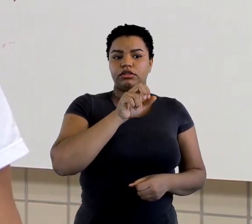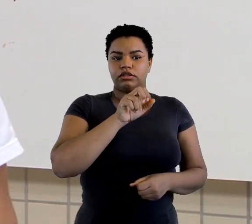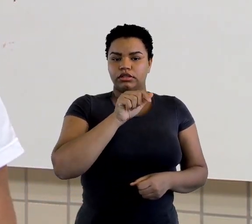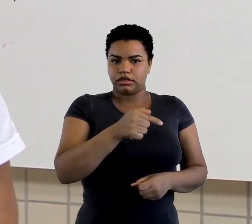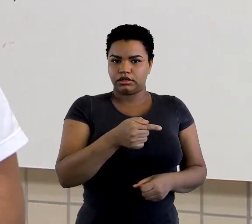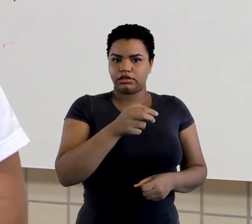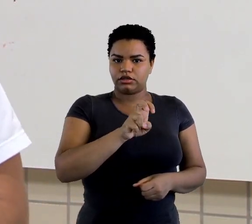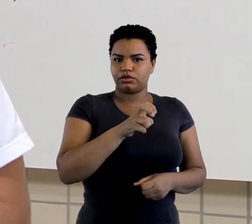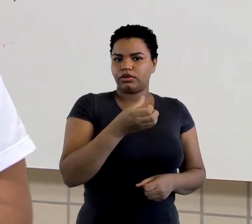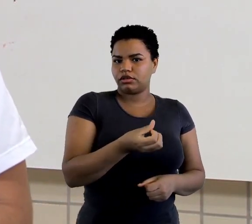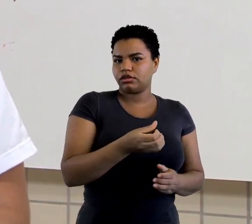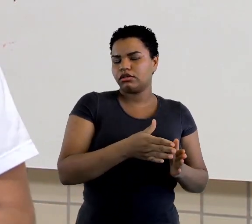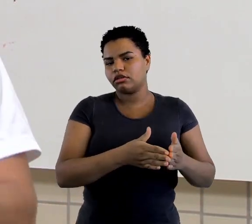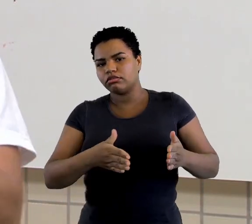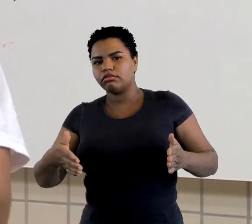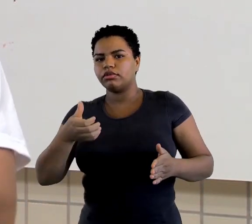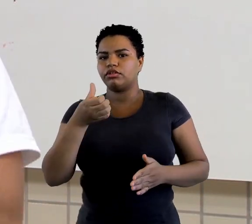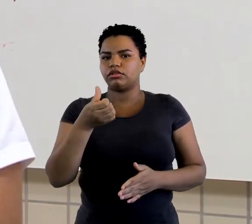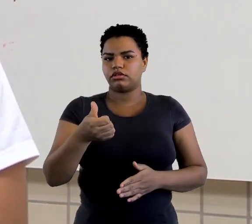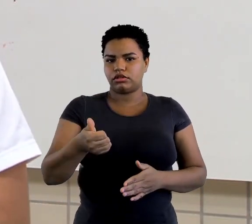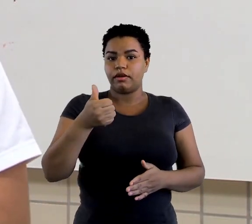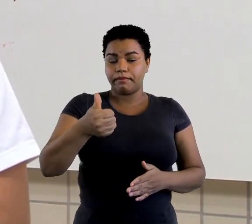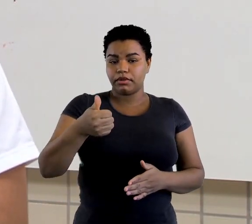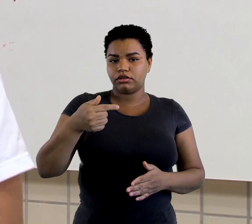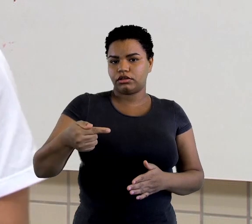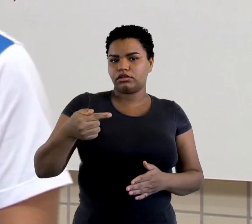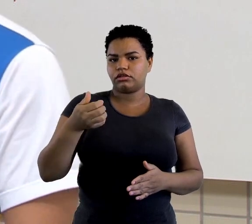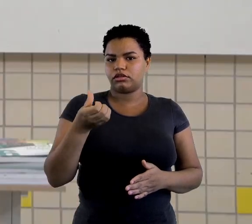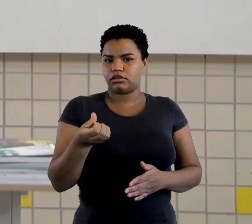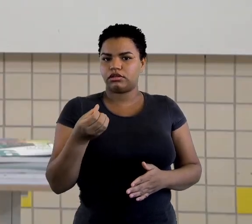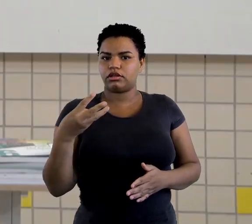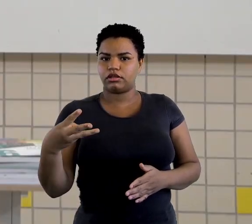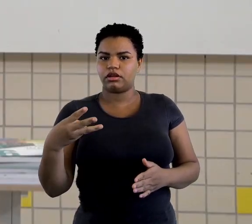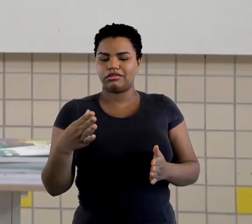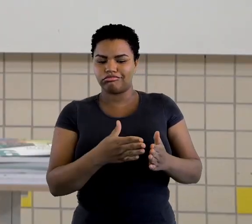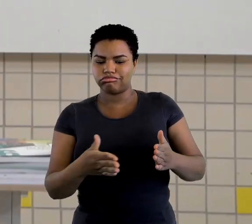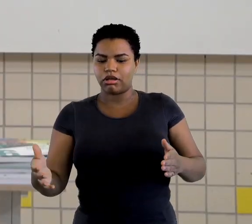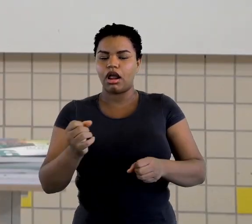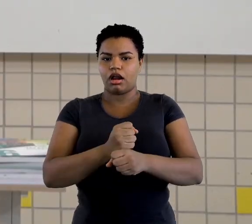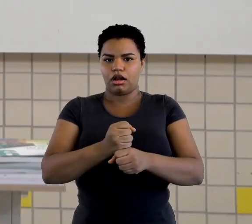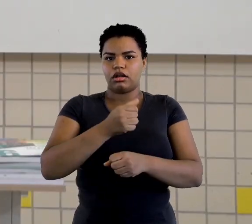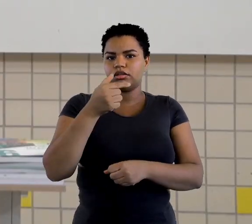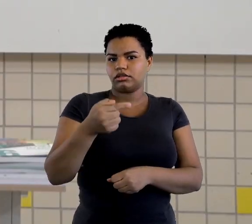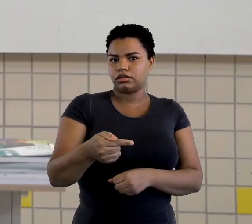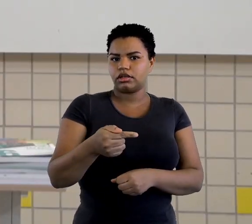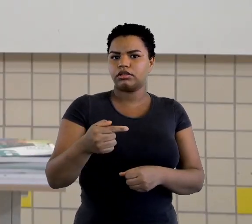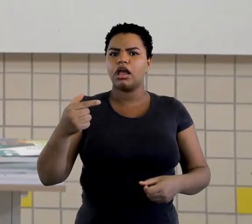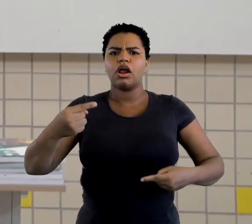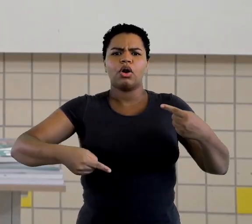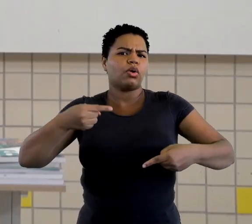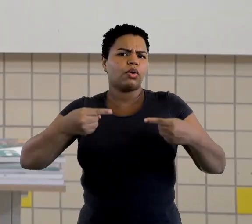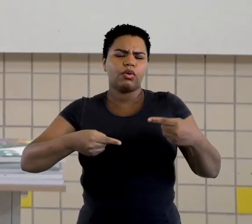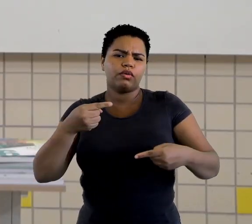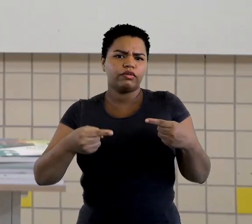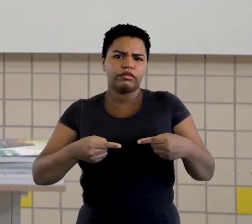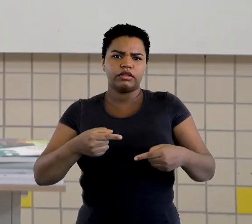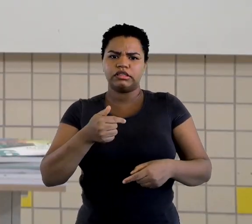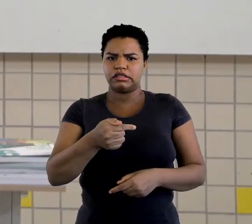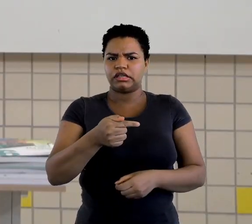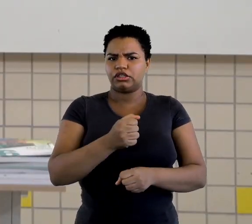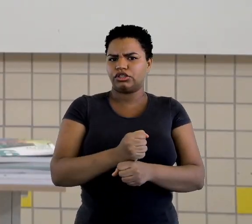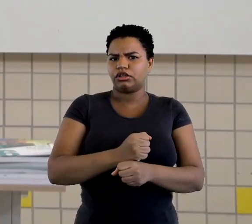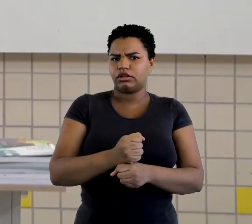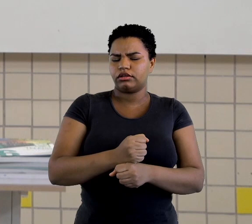até 1763. Ela durou 7 anos. Mas o que foi esse conflito chamado de Guerra dos Sete Anos?